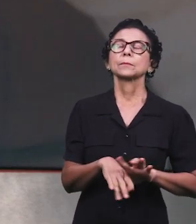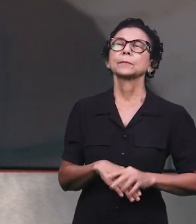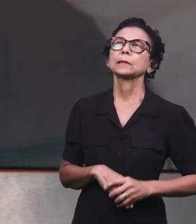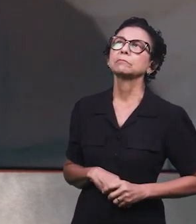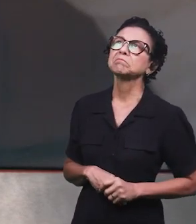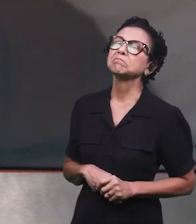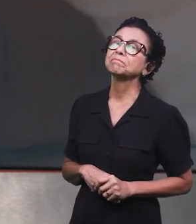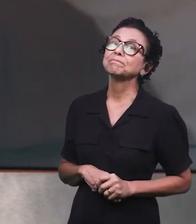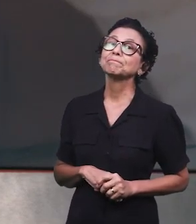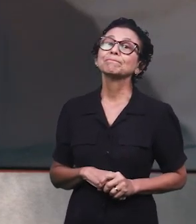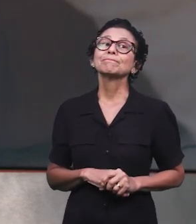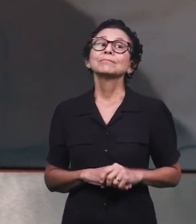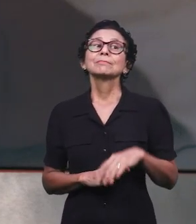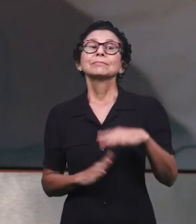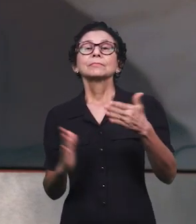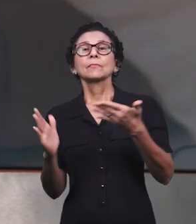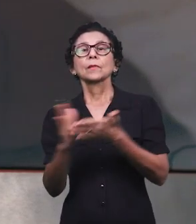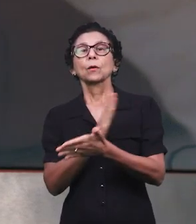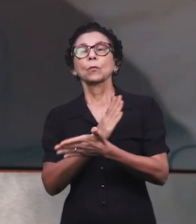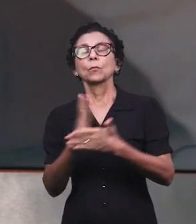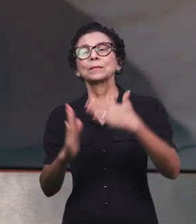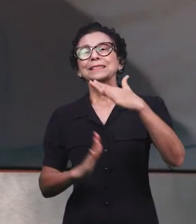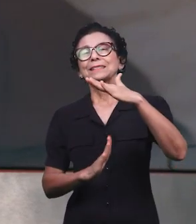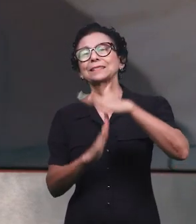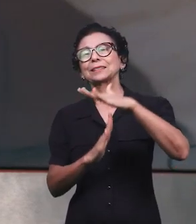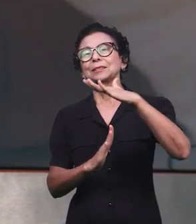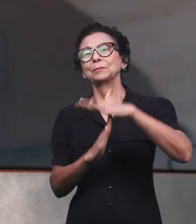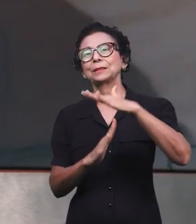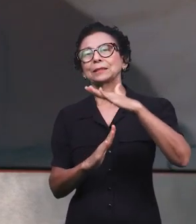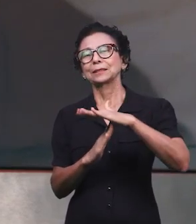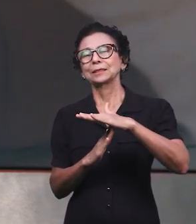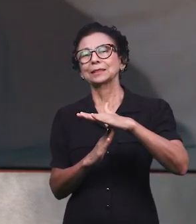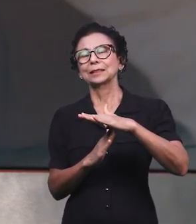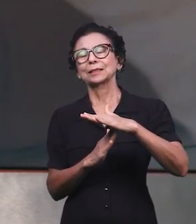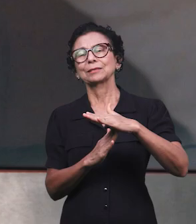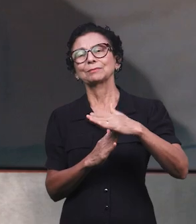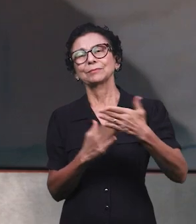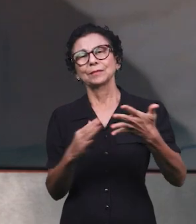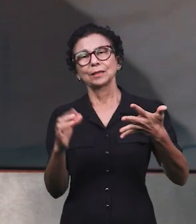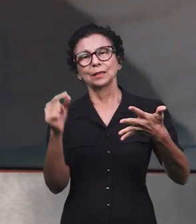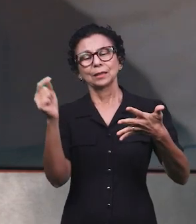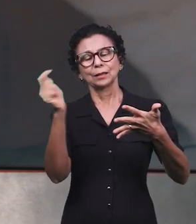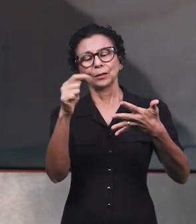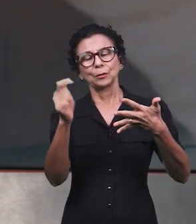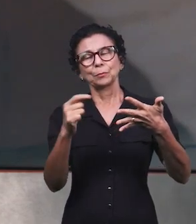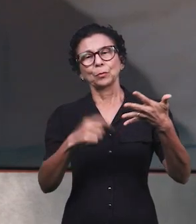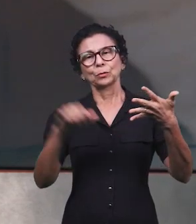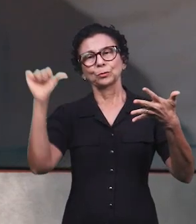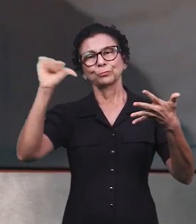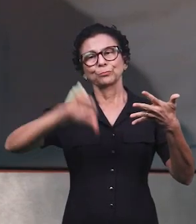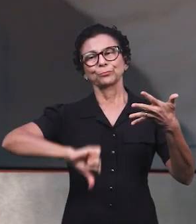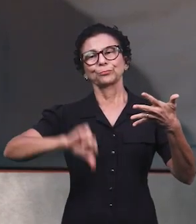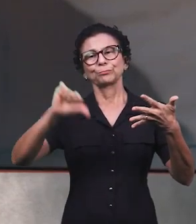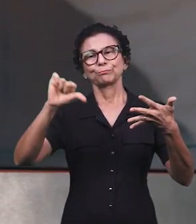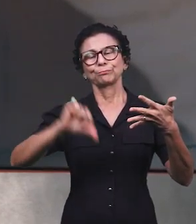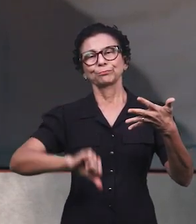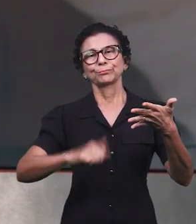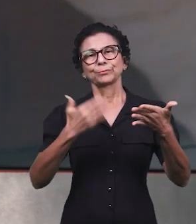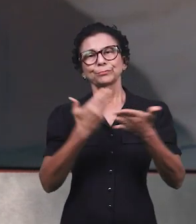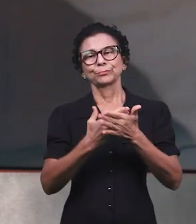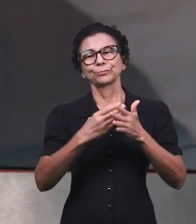eventuais limitações, eventuais desvantagens de estudar à distância. Aí para que vocês